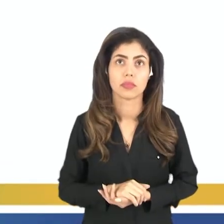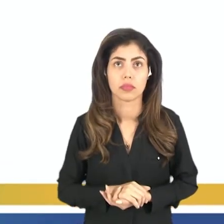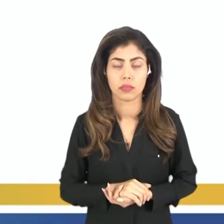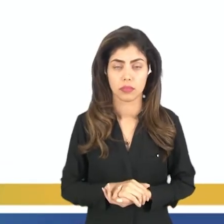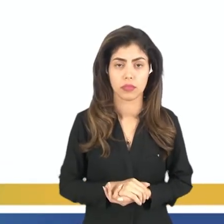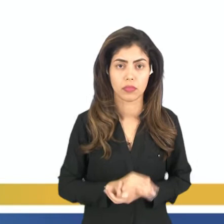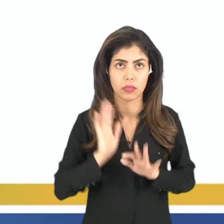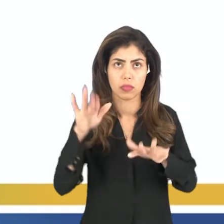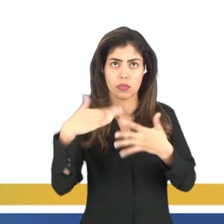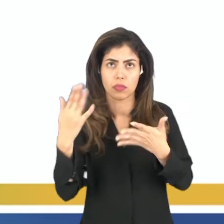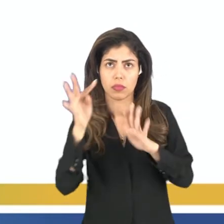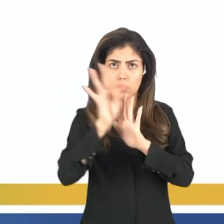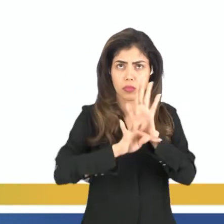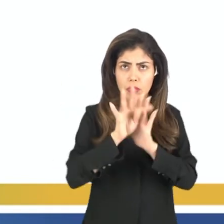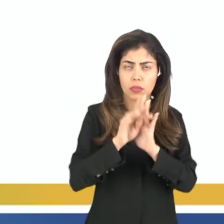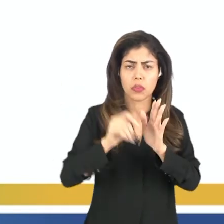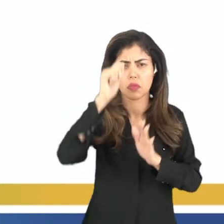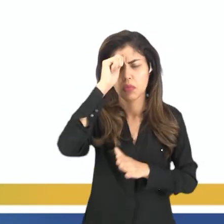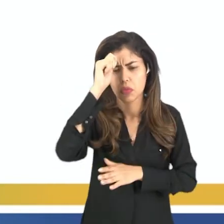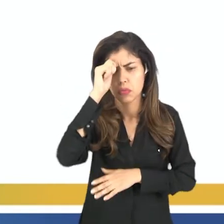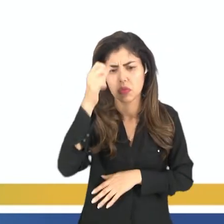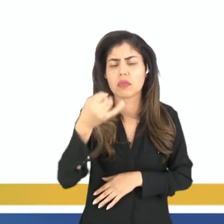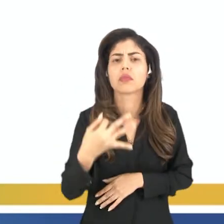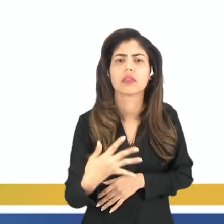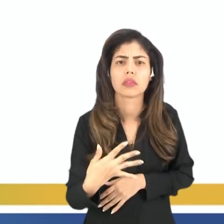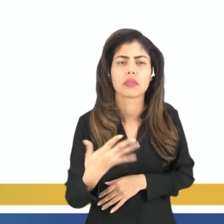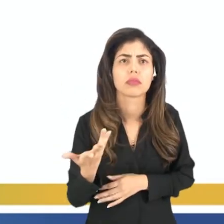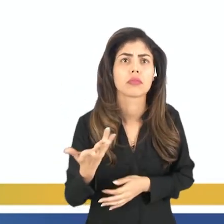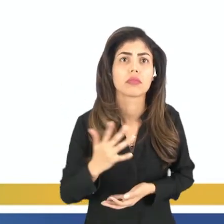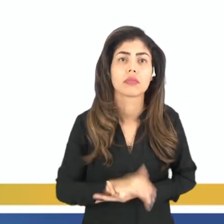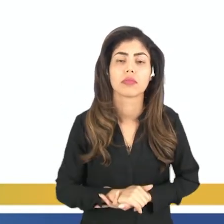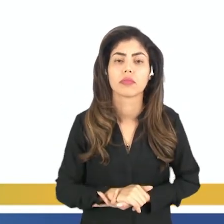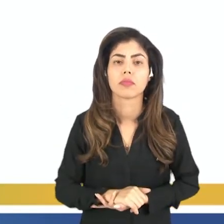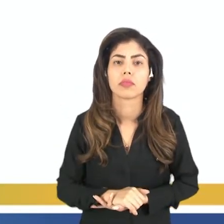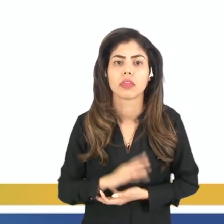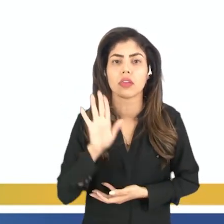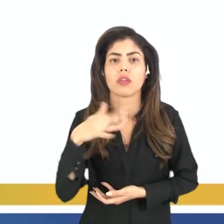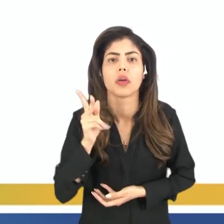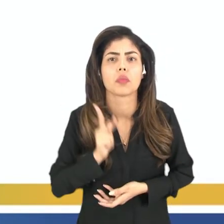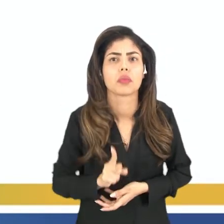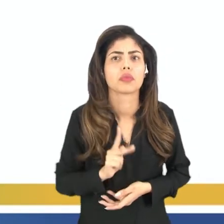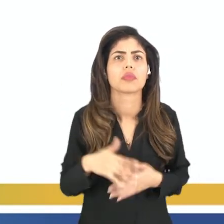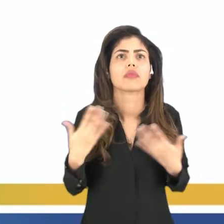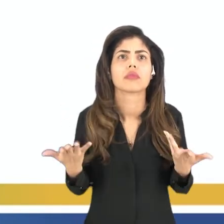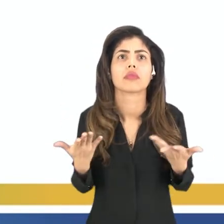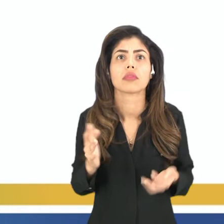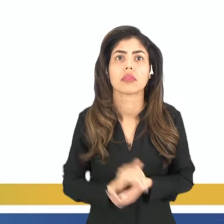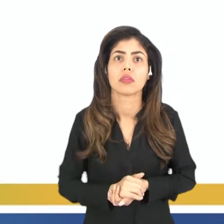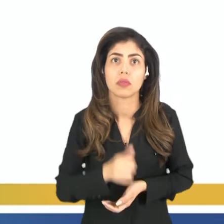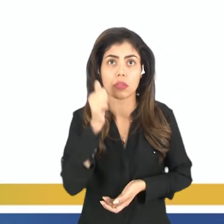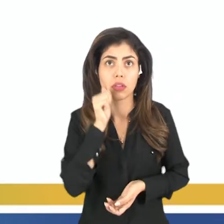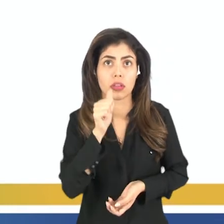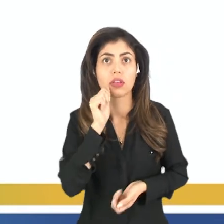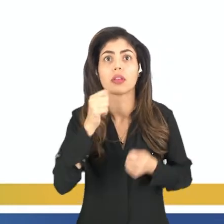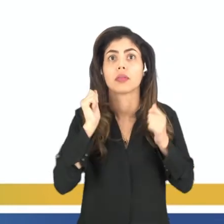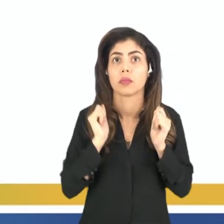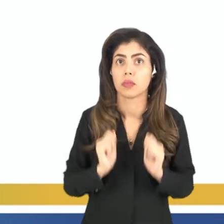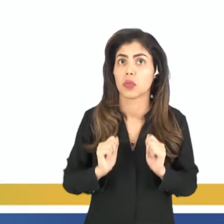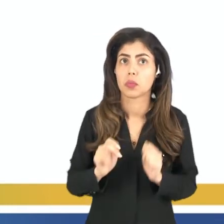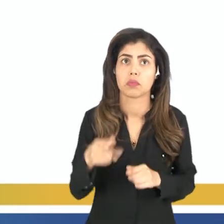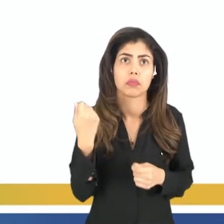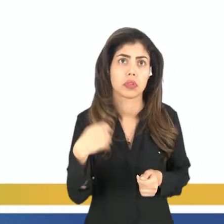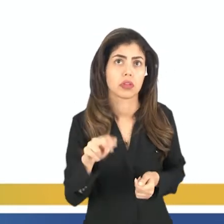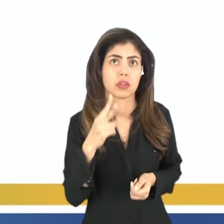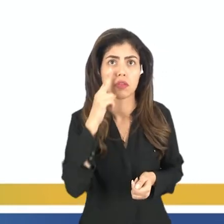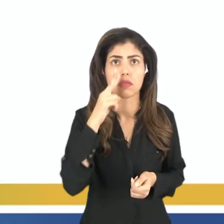que defende o autor? Né? Qual seria a tese que o autor defende? Né? Qual é a postura dele no texto? Ó, que a mulher não deve